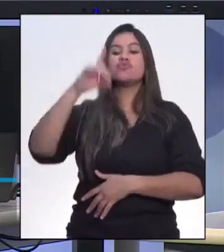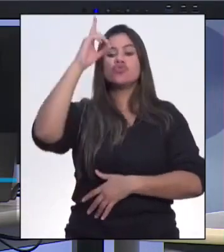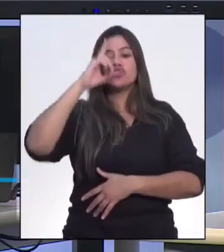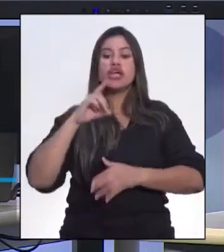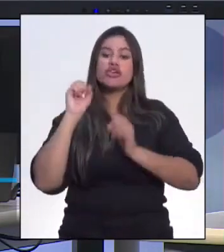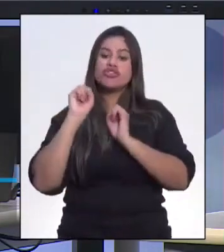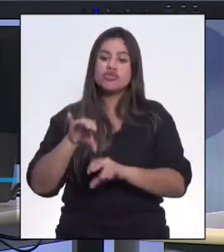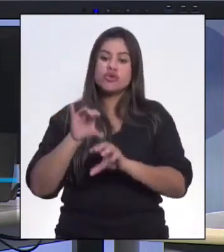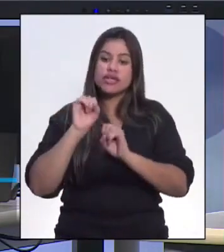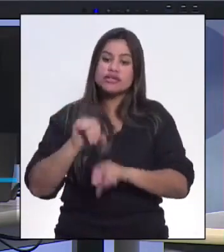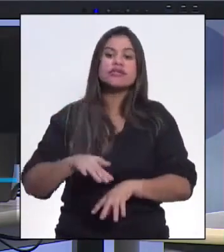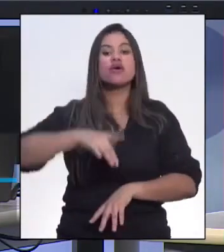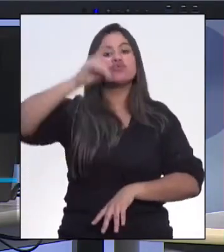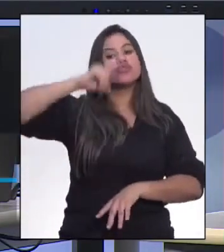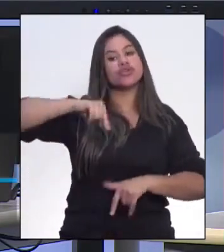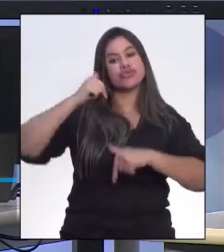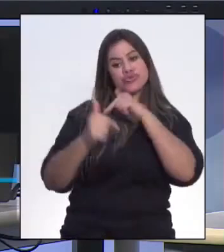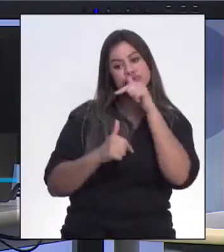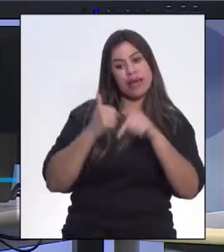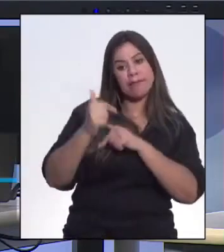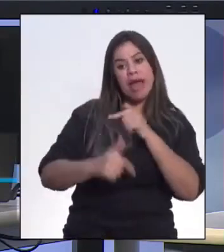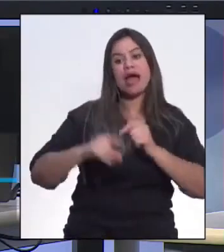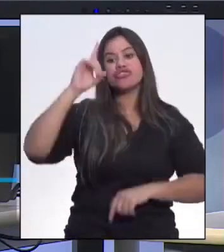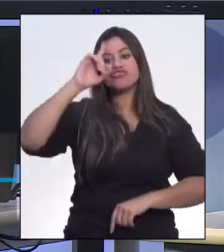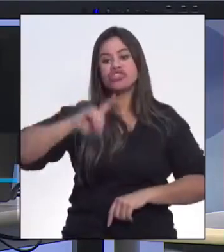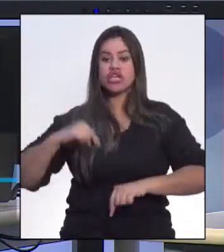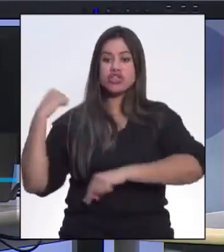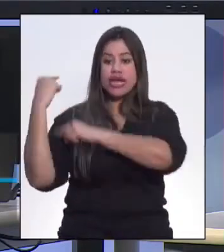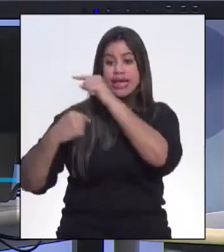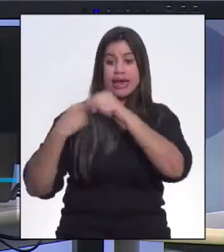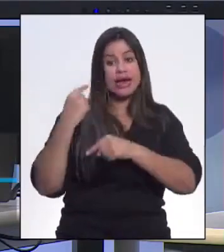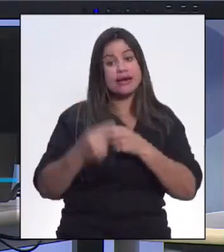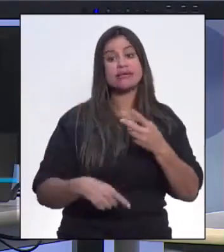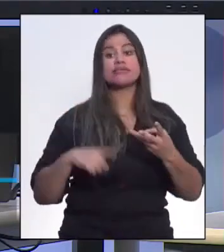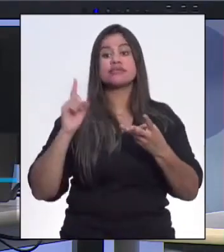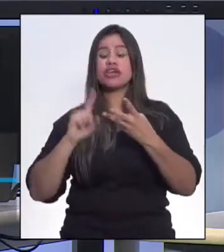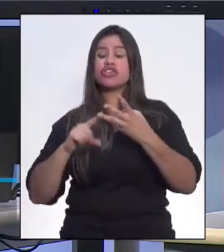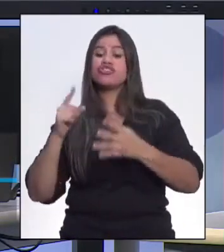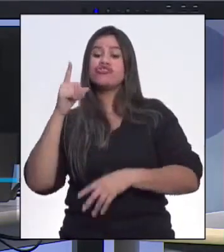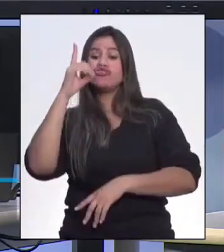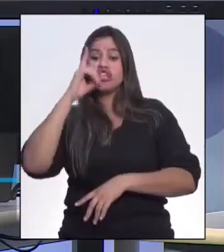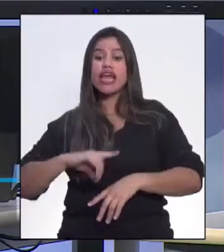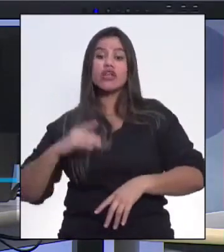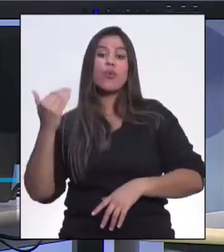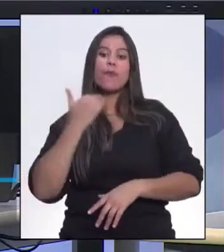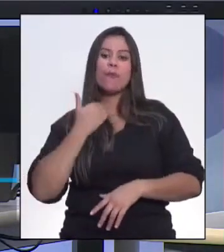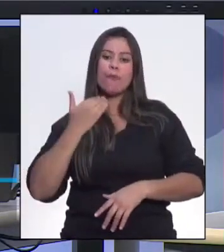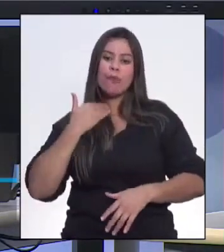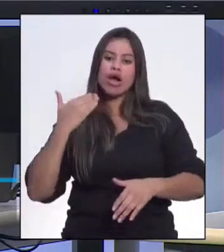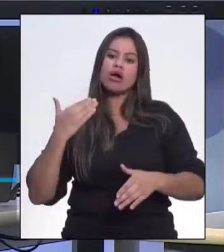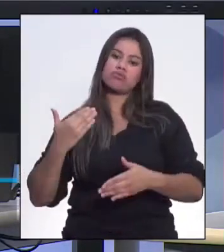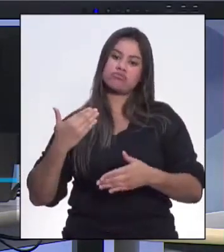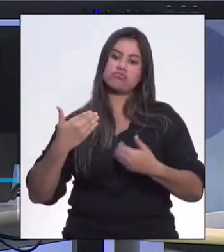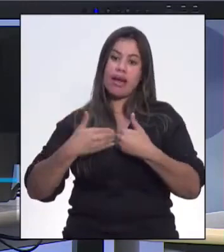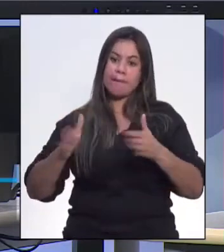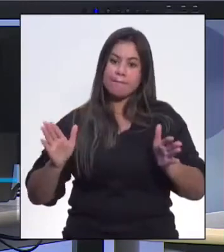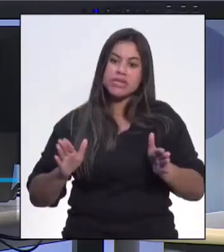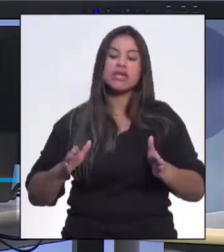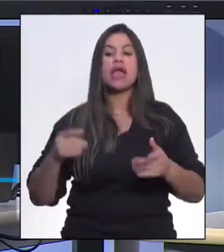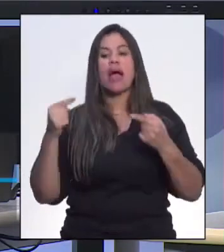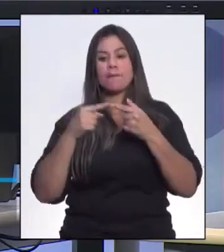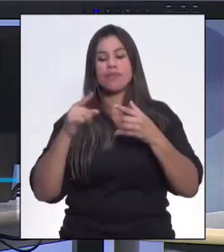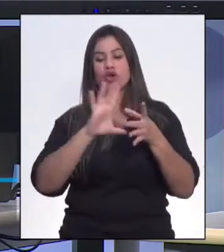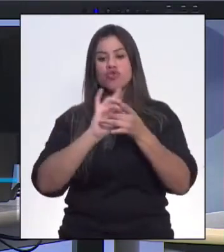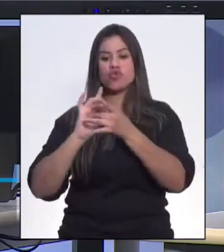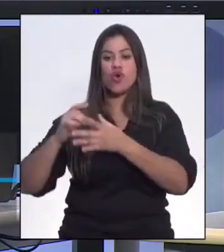o direito ao trabalho, o direito à herança, o direito a fazer uma conta no banco, tudo isso está relacionado a esse conjunto de lutas